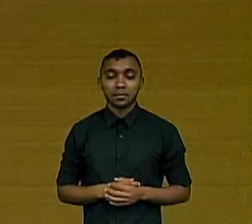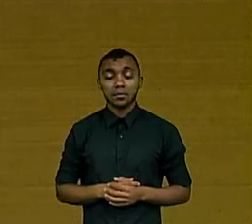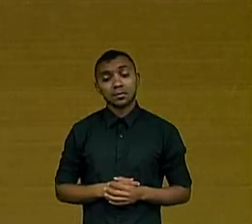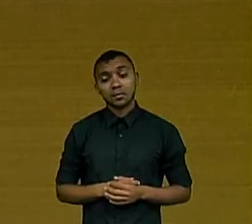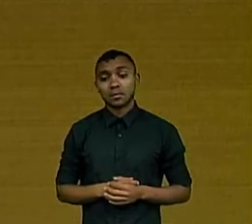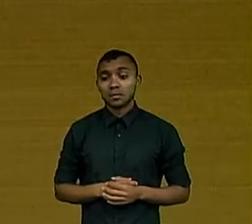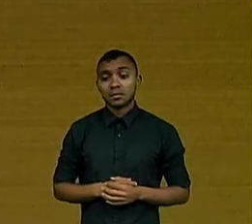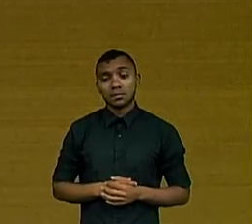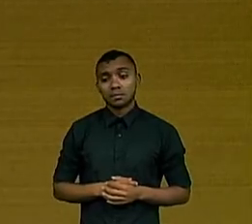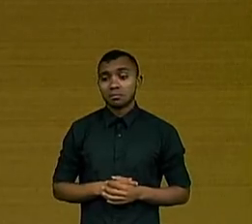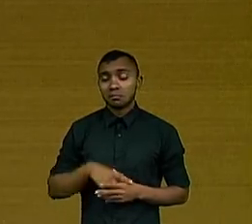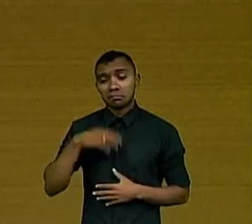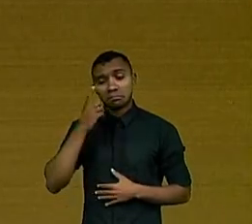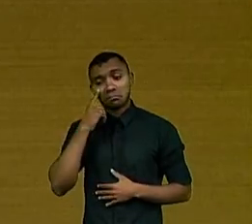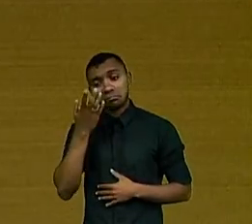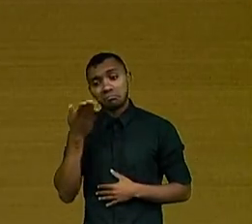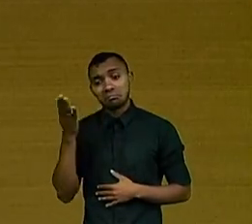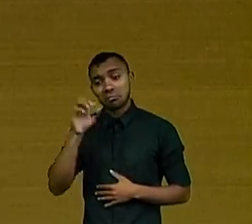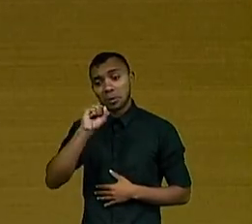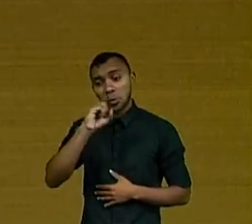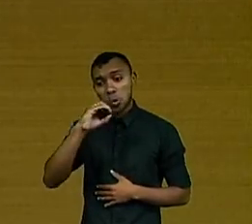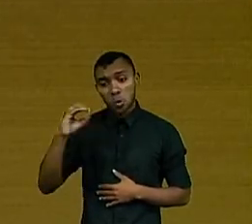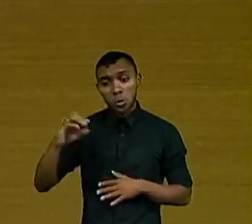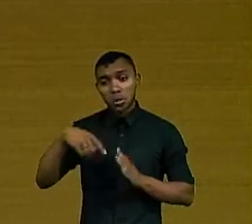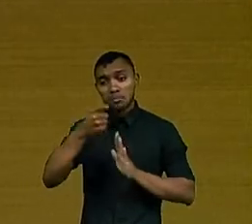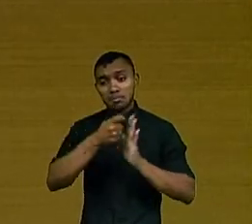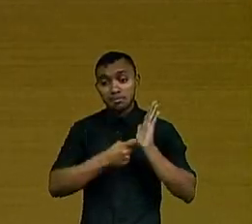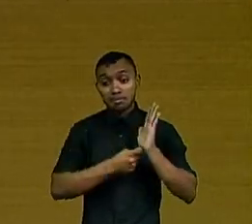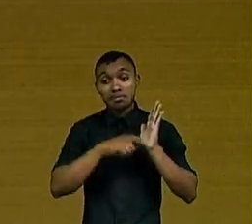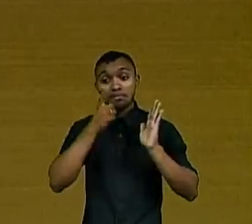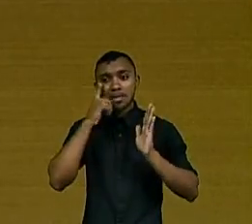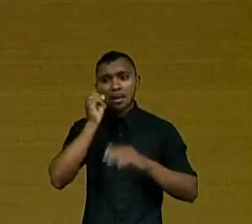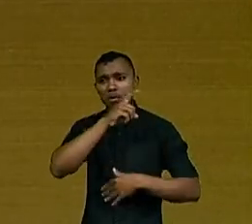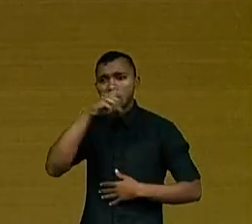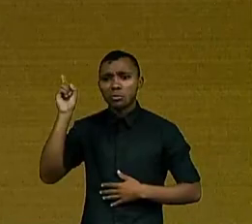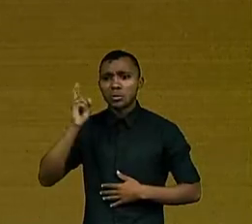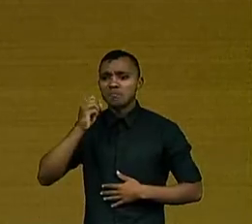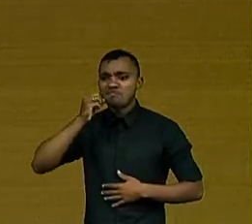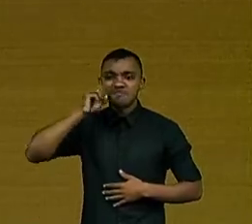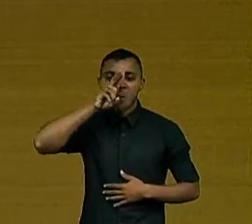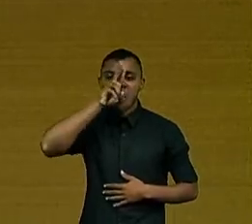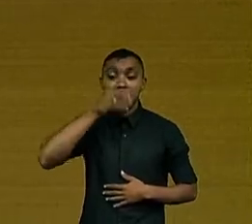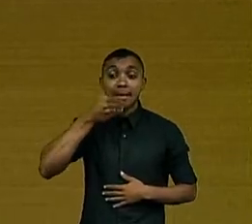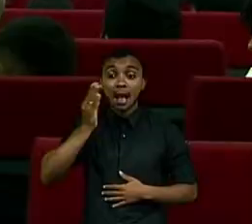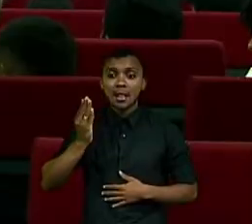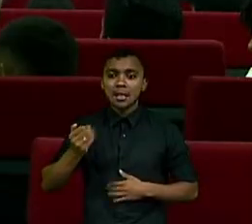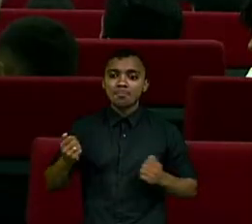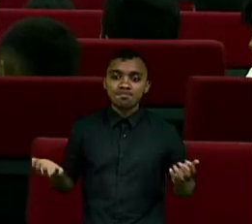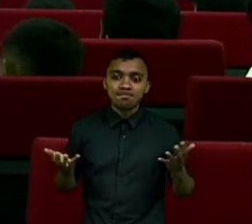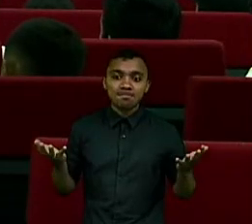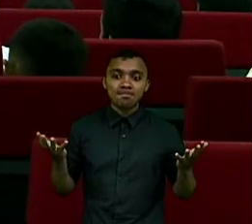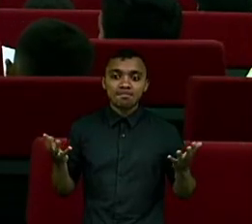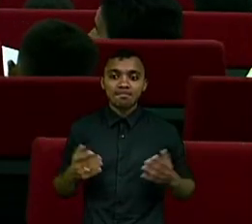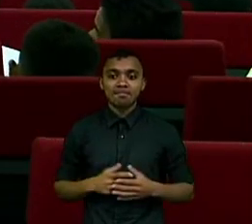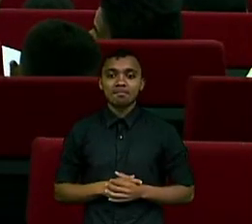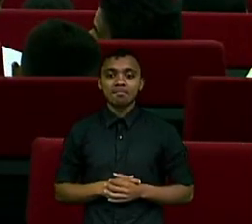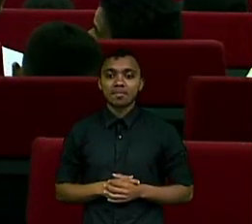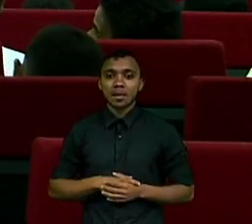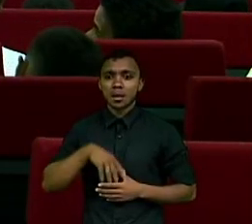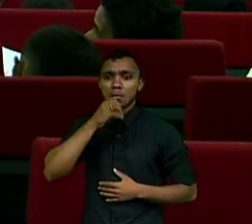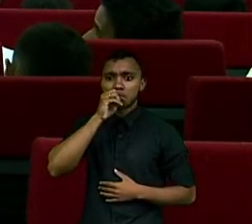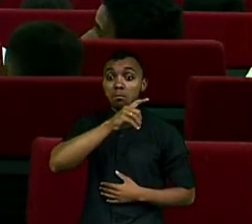na redação do Enem mas agora o bom dia do 1001 Cadê o bom dia do meu um dois três e Bom